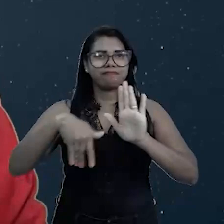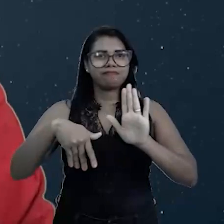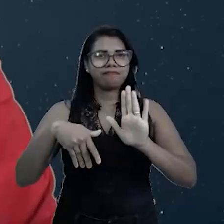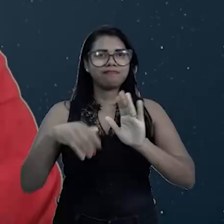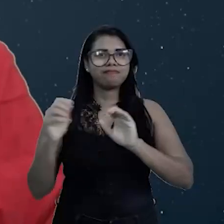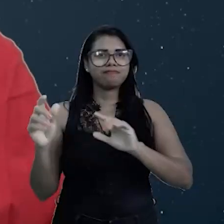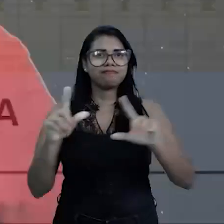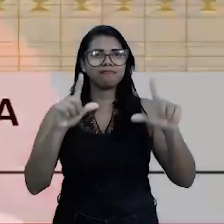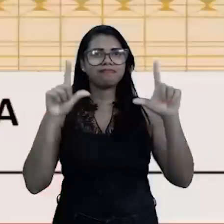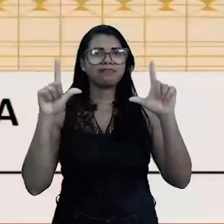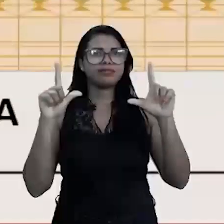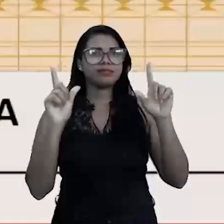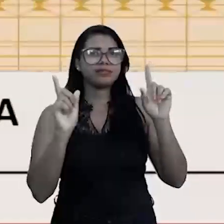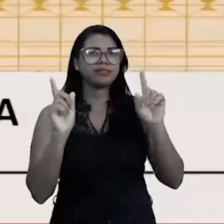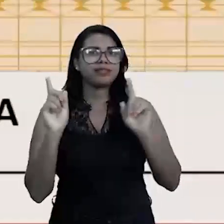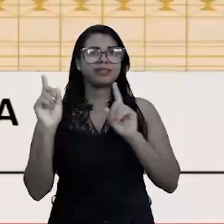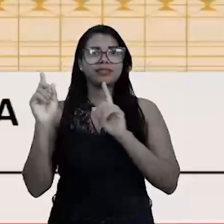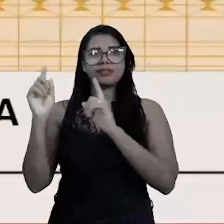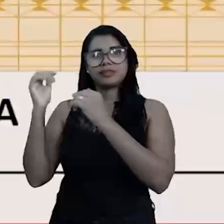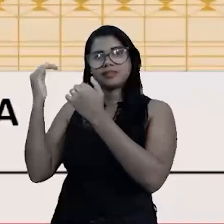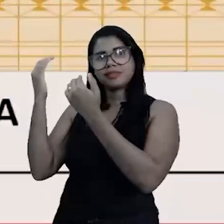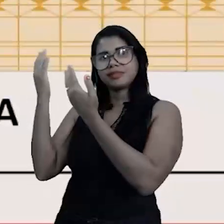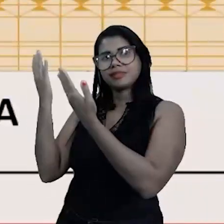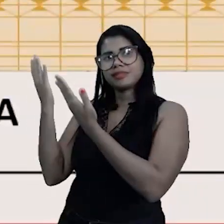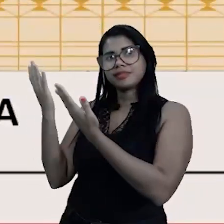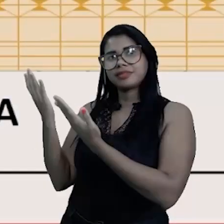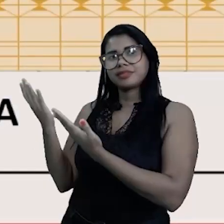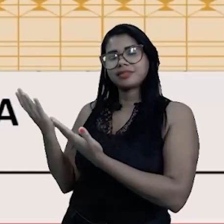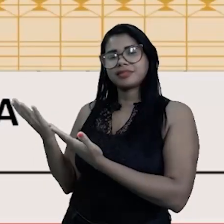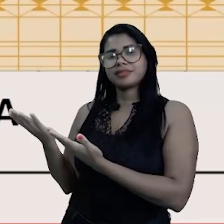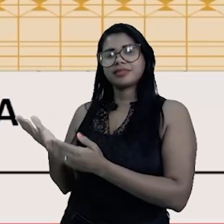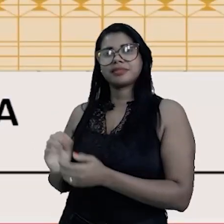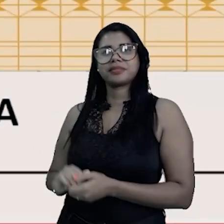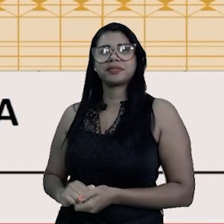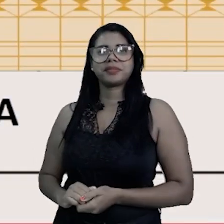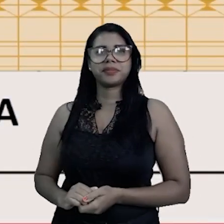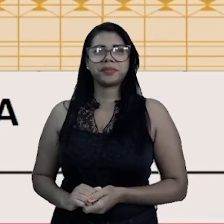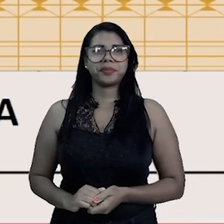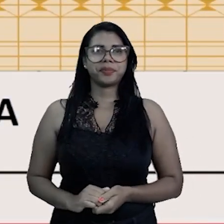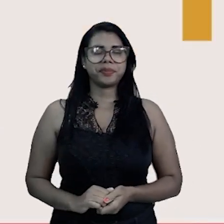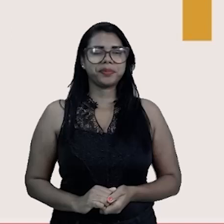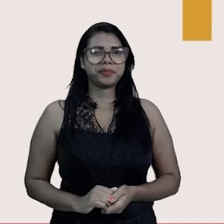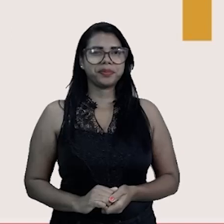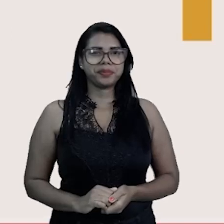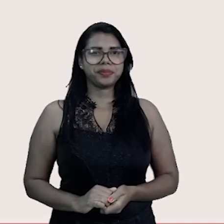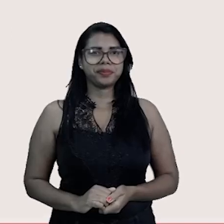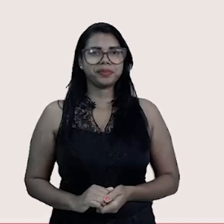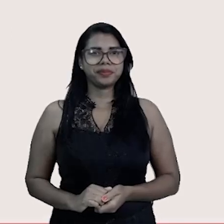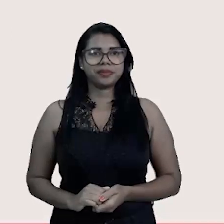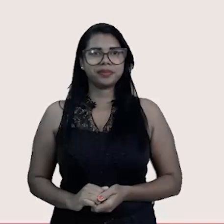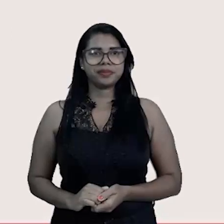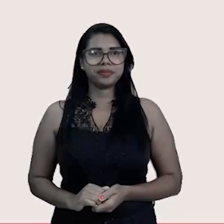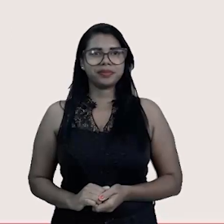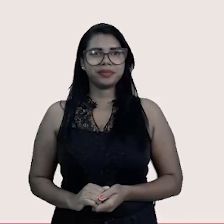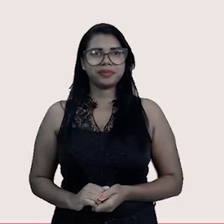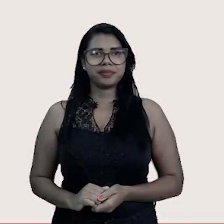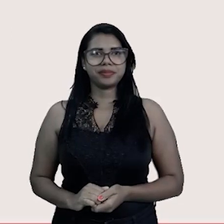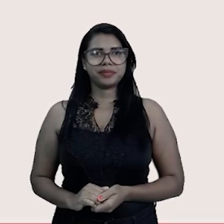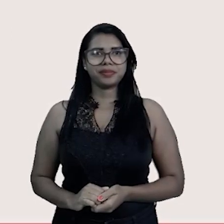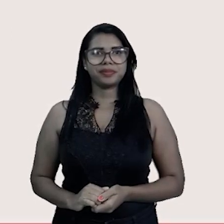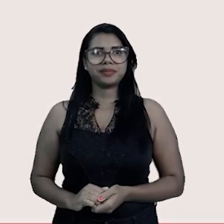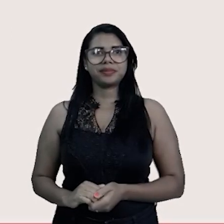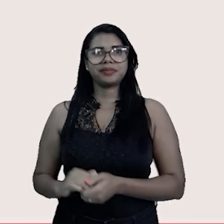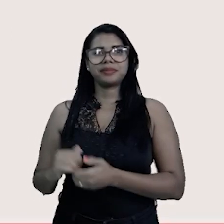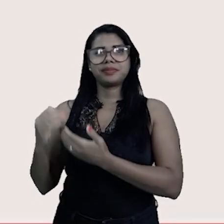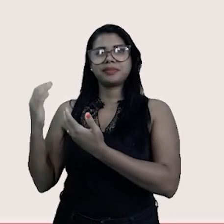lá. Passa aí, Robertão, por gentileza, o slide. Passa aí, meu amigo Robertão. Vamos passar o slide aí. Olha aí, figuras